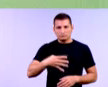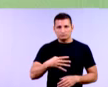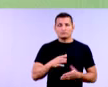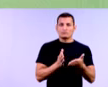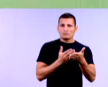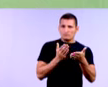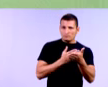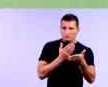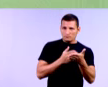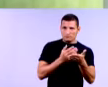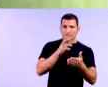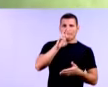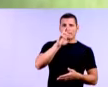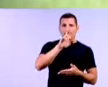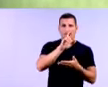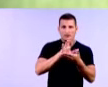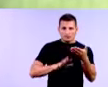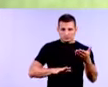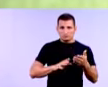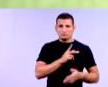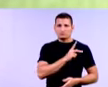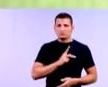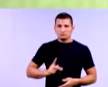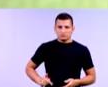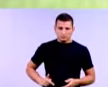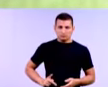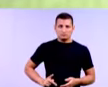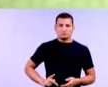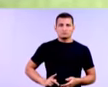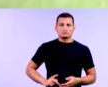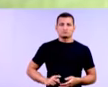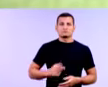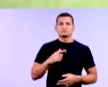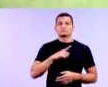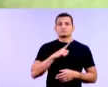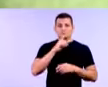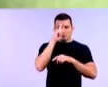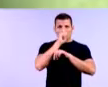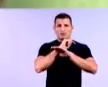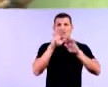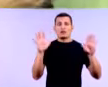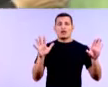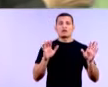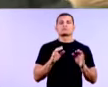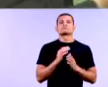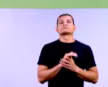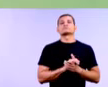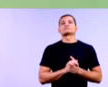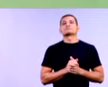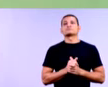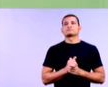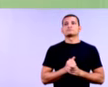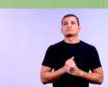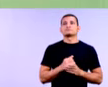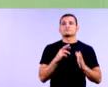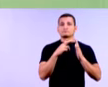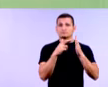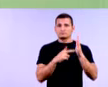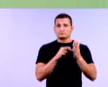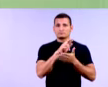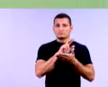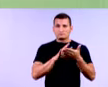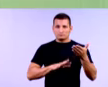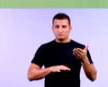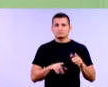Redação da Presidência da República deixa tem bem claro essas modalidades de redação. E está disponível no AVA.